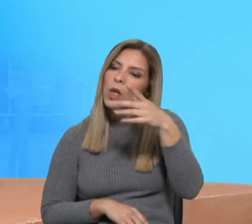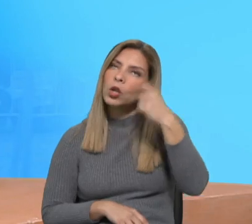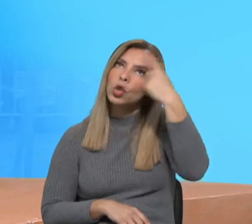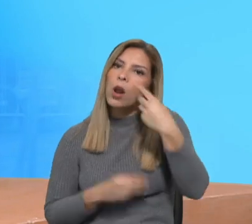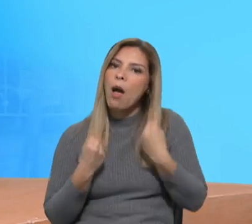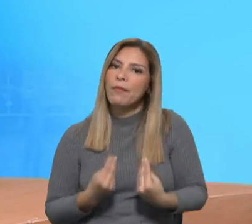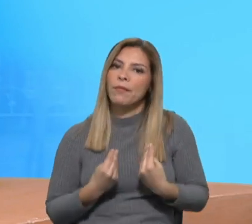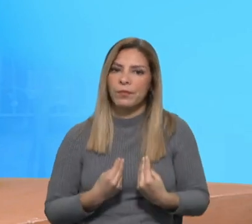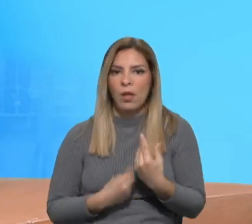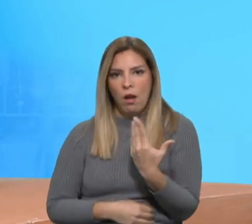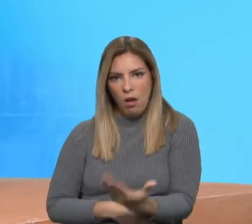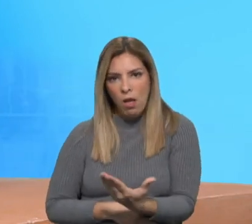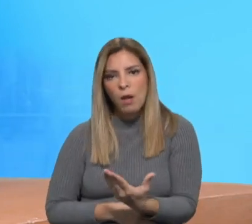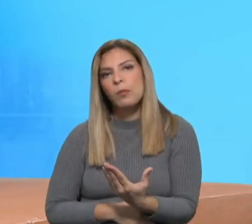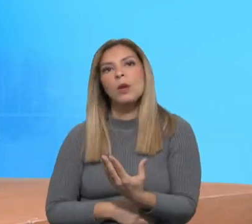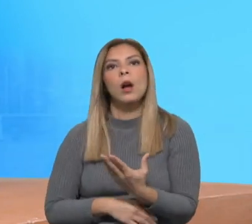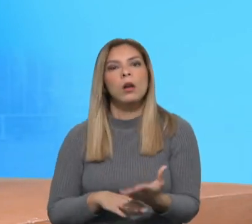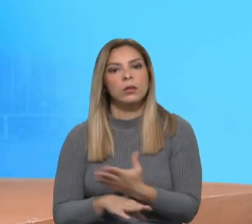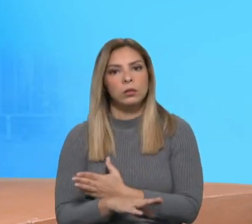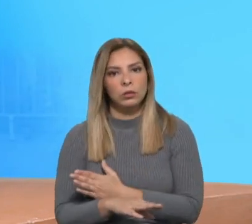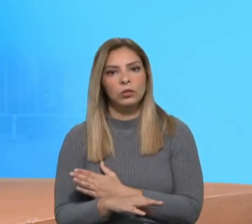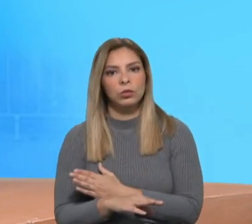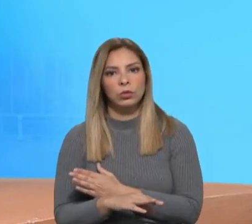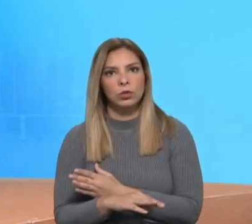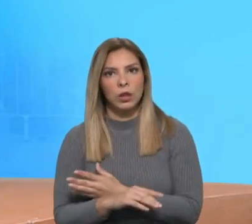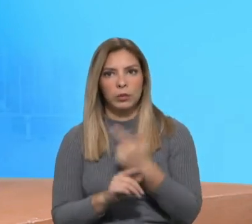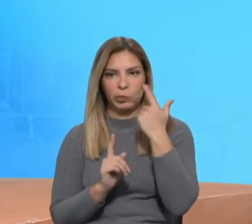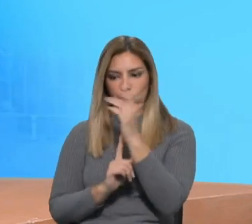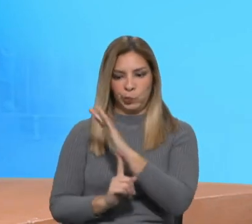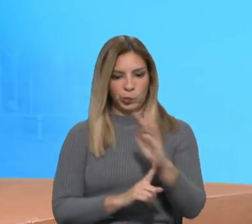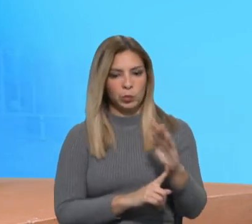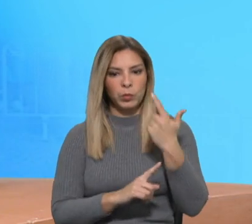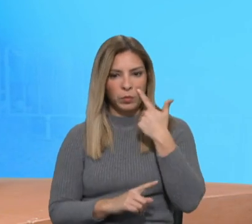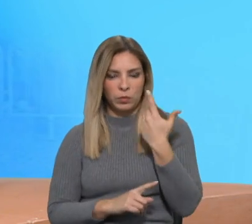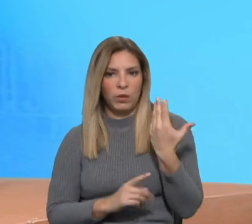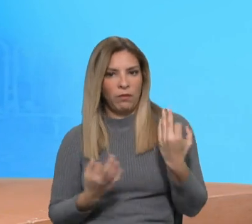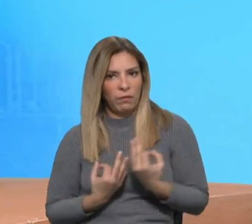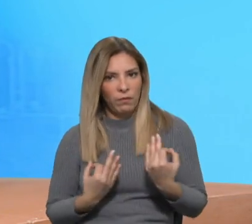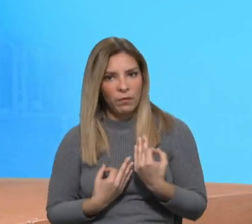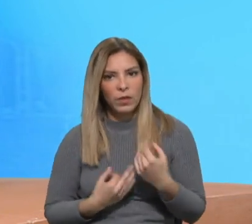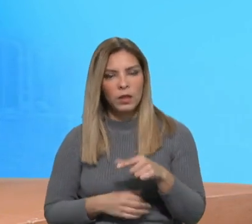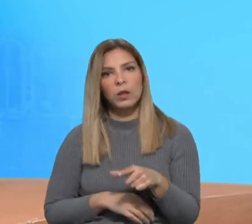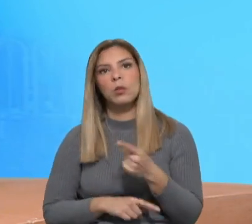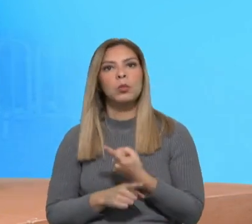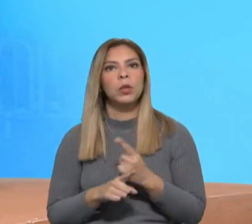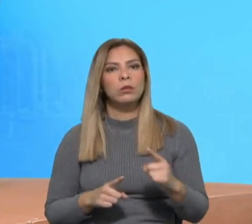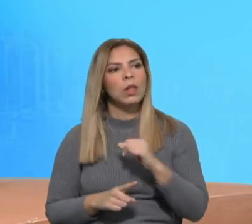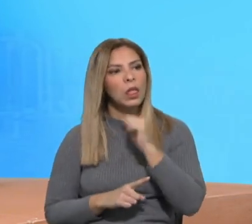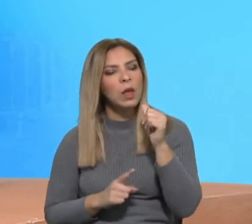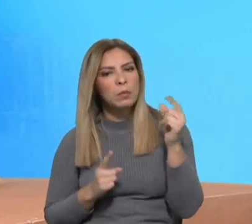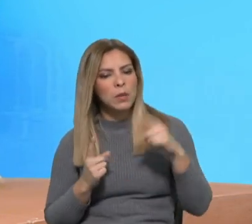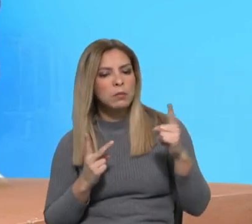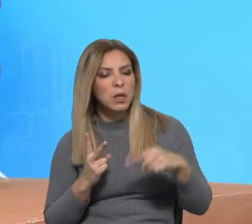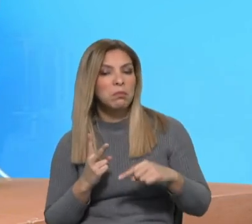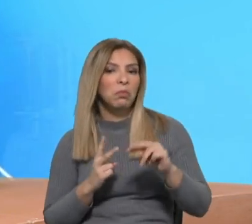que estão abafadas por uma agenda mediática. Essa parece-me uma observação razoável, que normalmente está refém de 2 ou 3 assuntos. Se